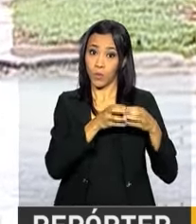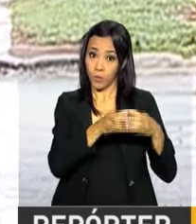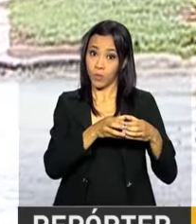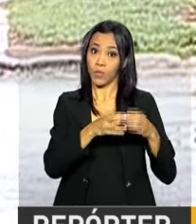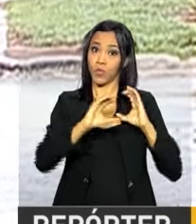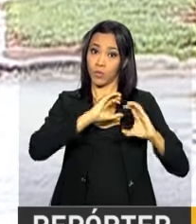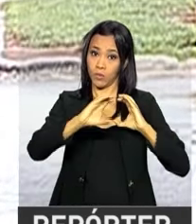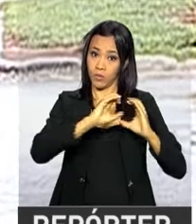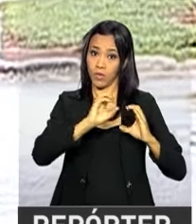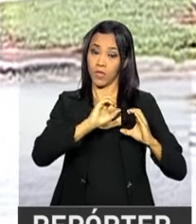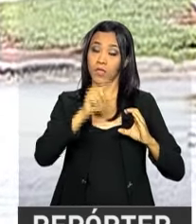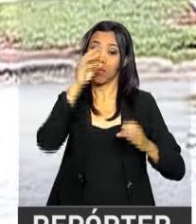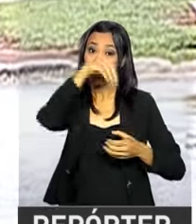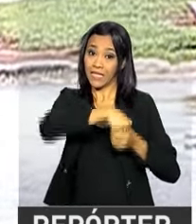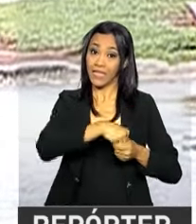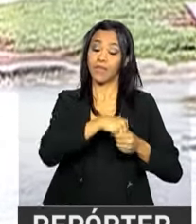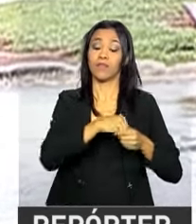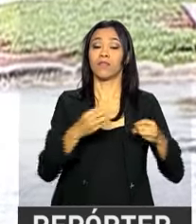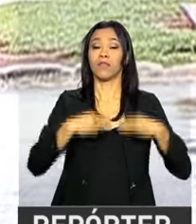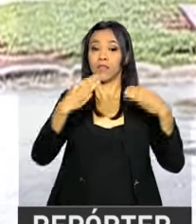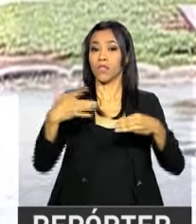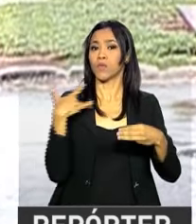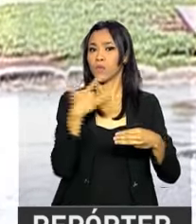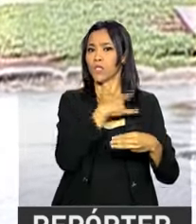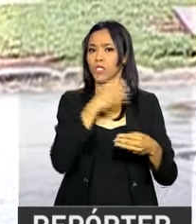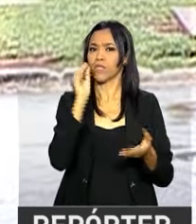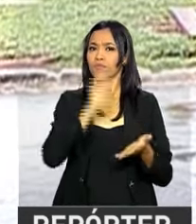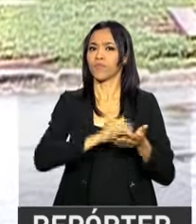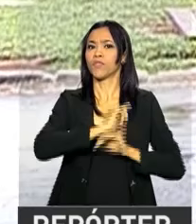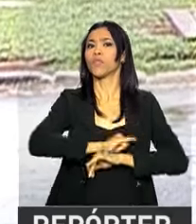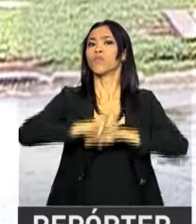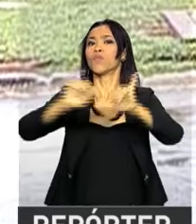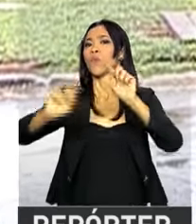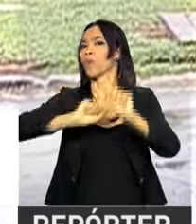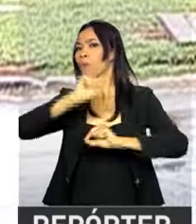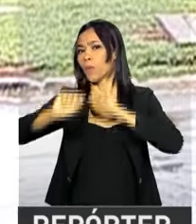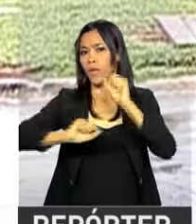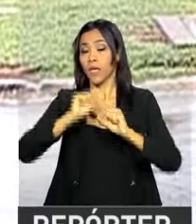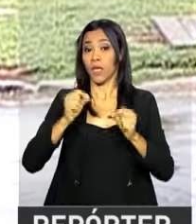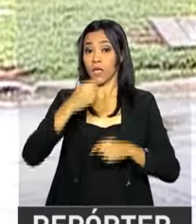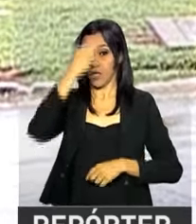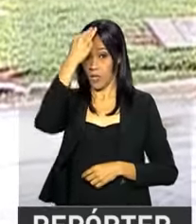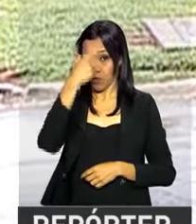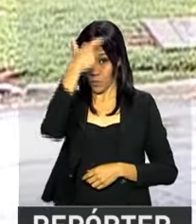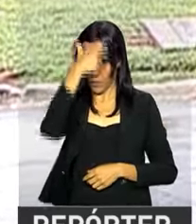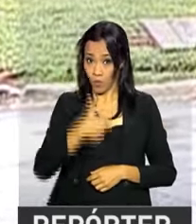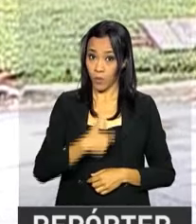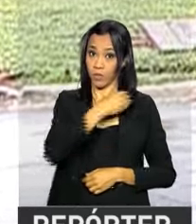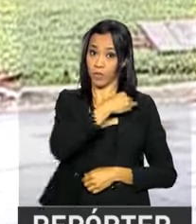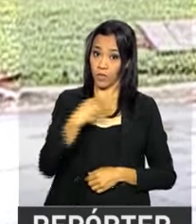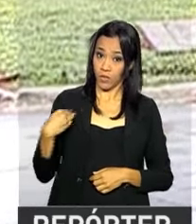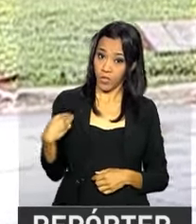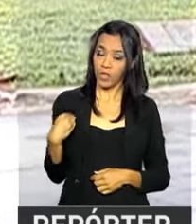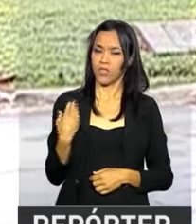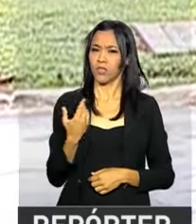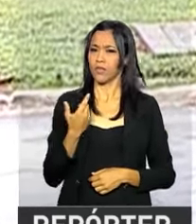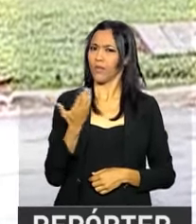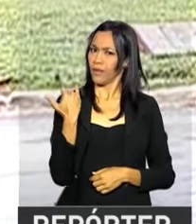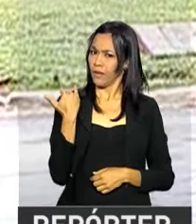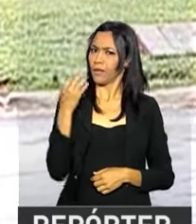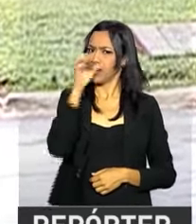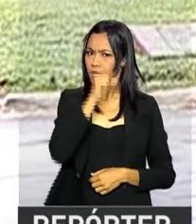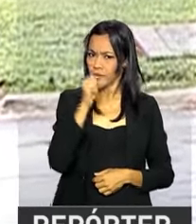do Ministério da Justiça divulgou nota dizendo que o ministro Alexandre de Morais acompanha desde